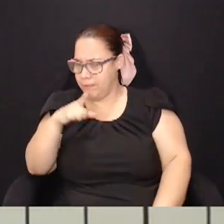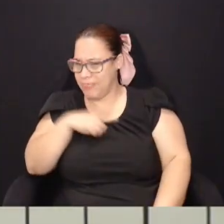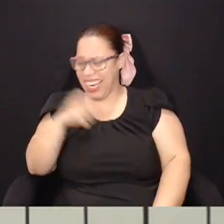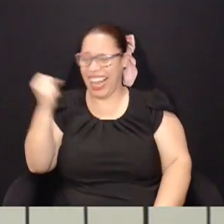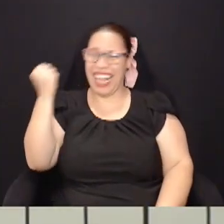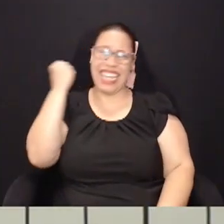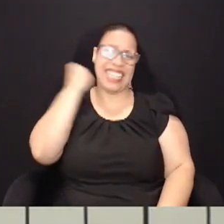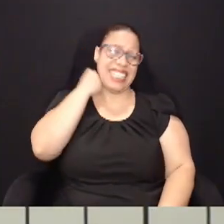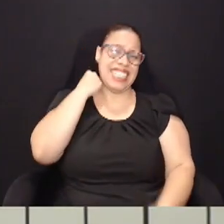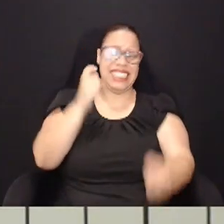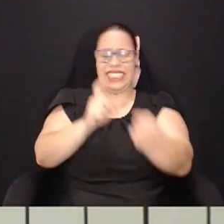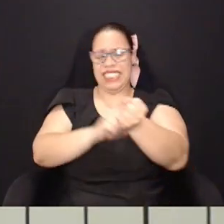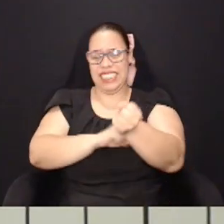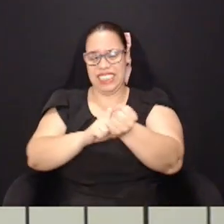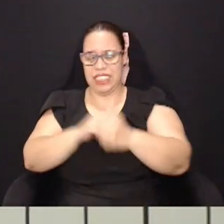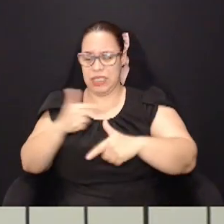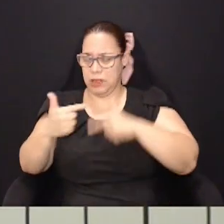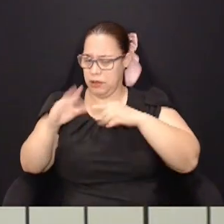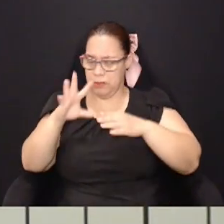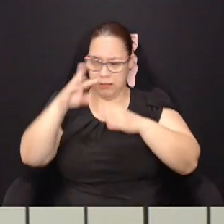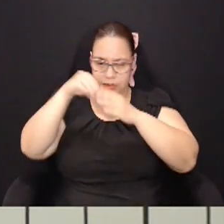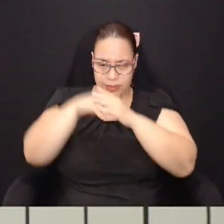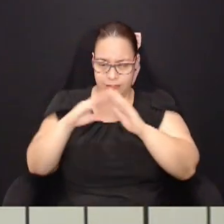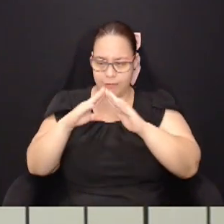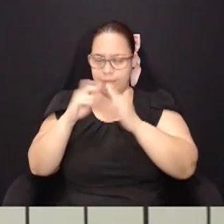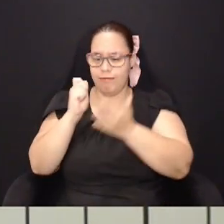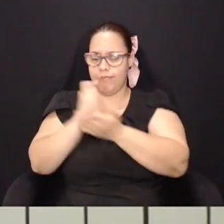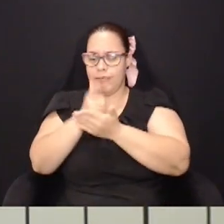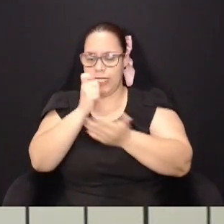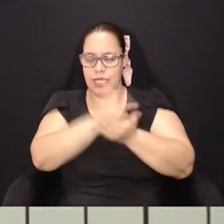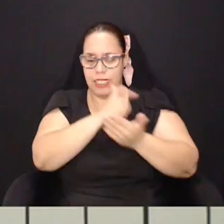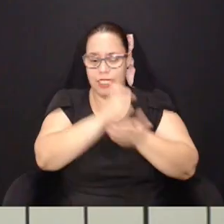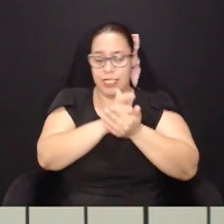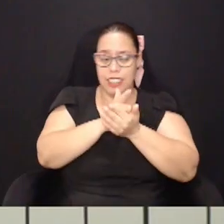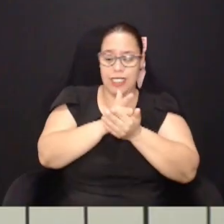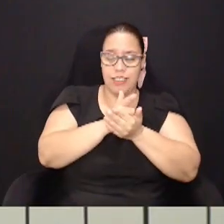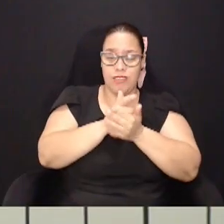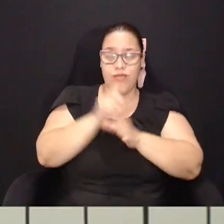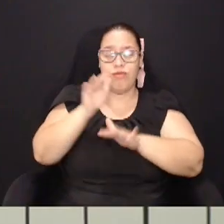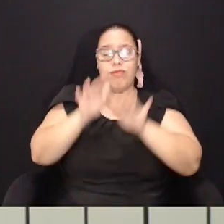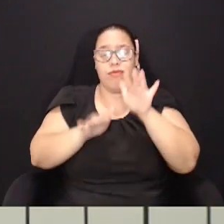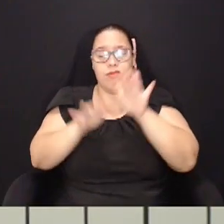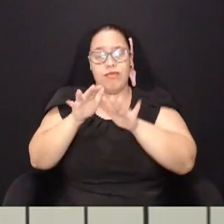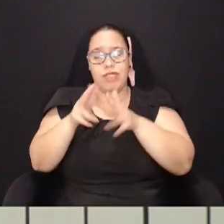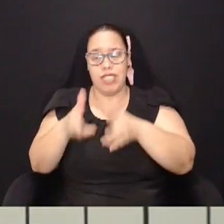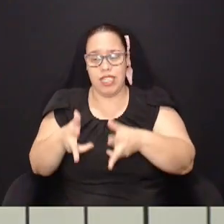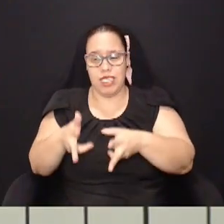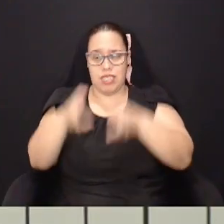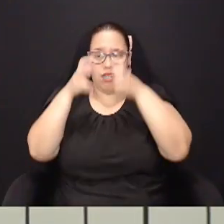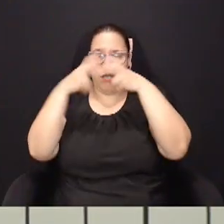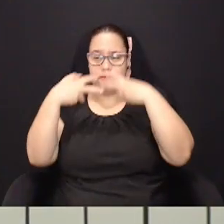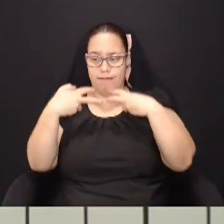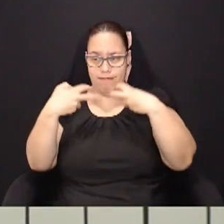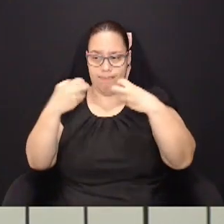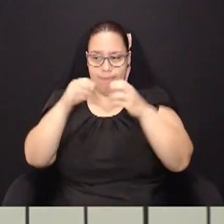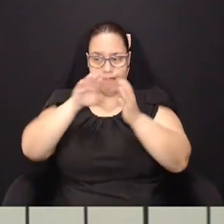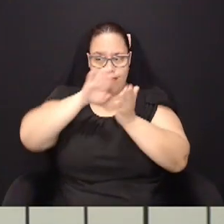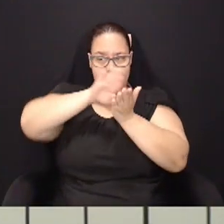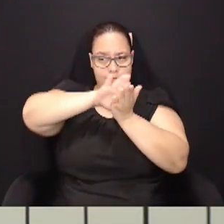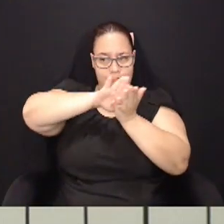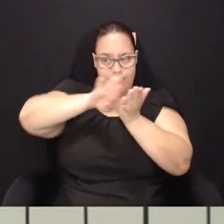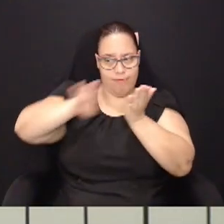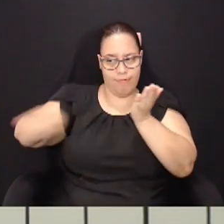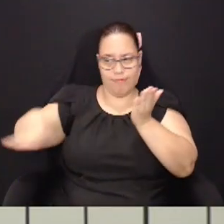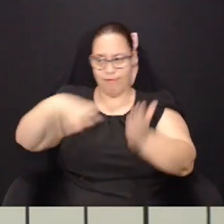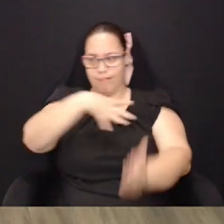serviços domésticos, as contas, enfim, acabam mesmo sem perceber ficando distante dos filhos e às